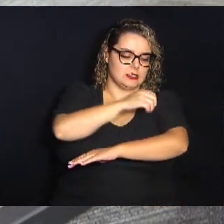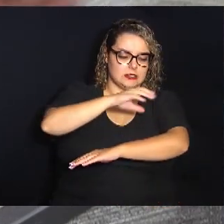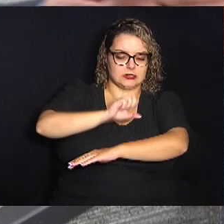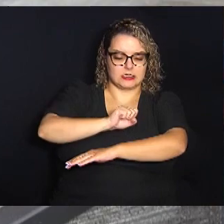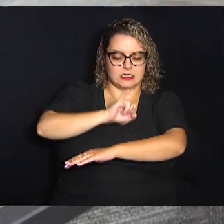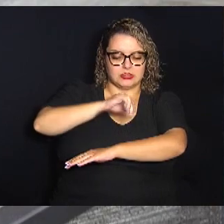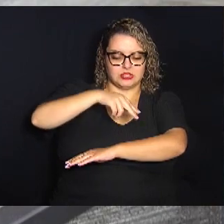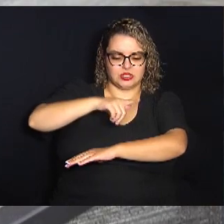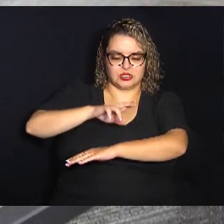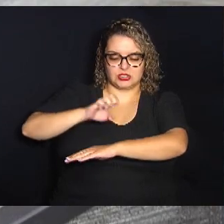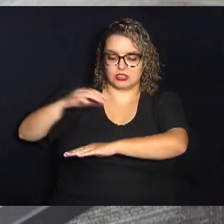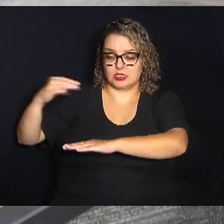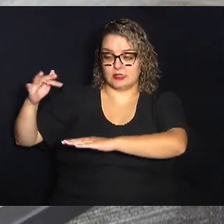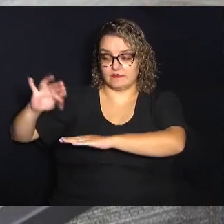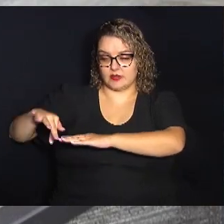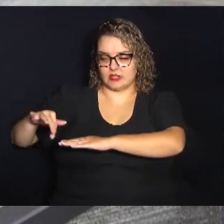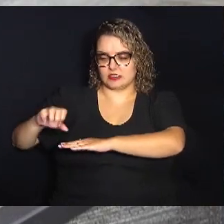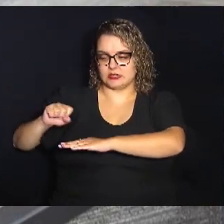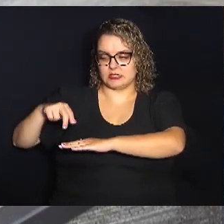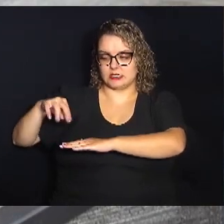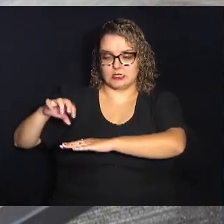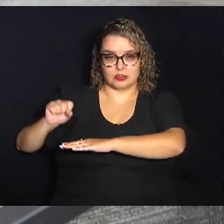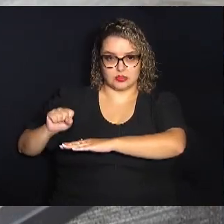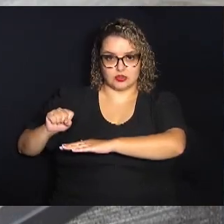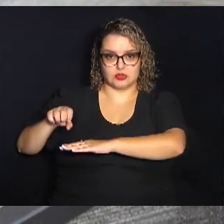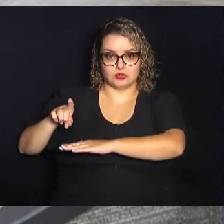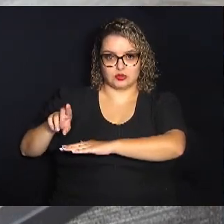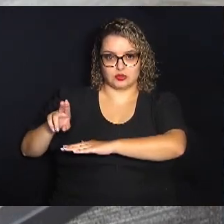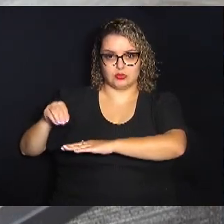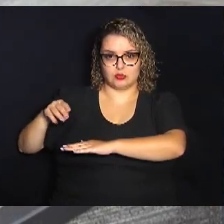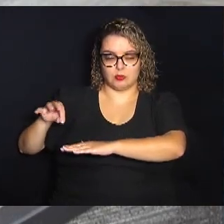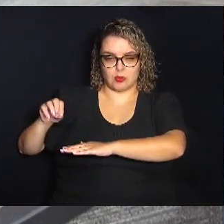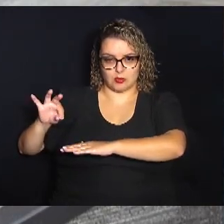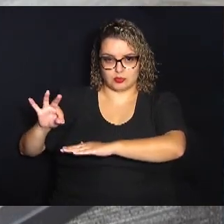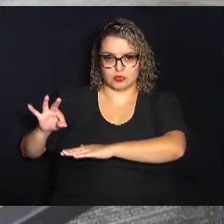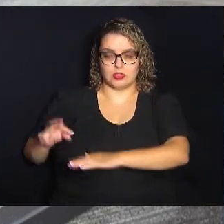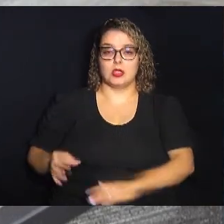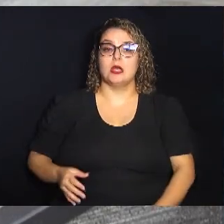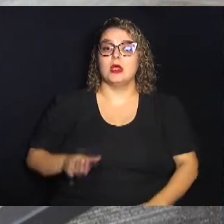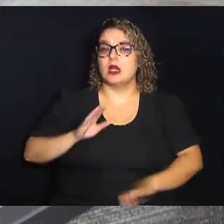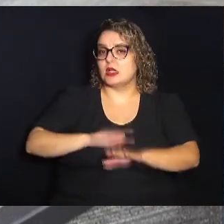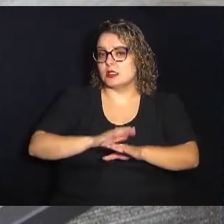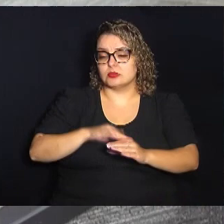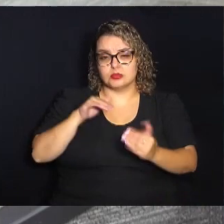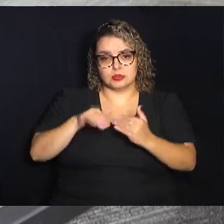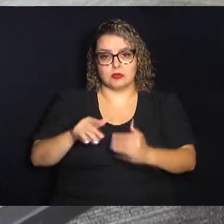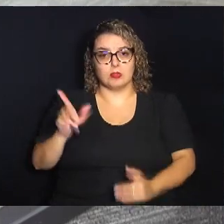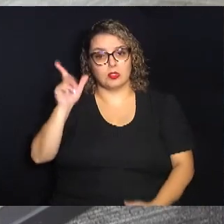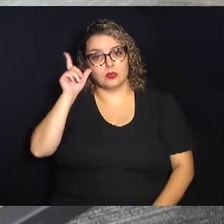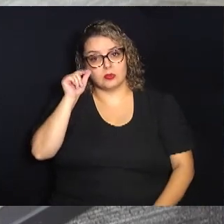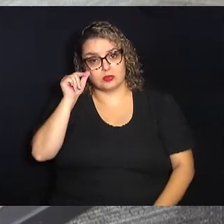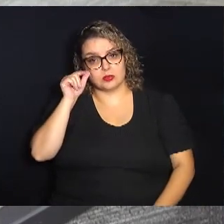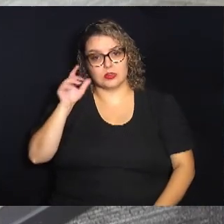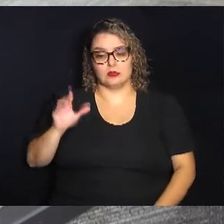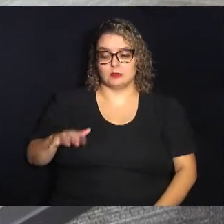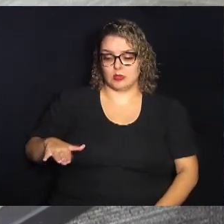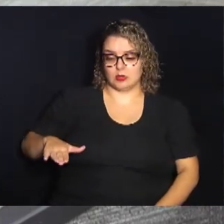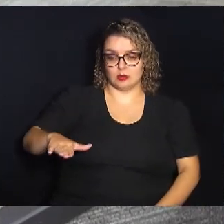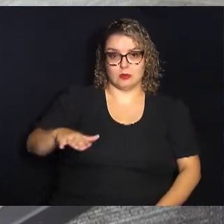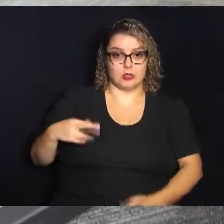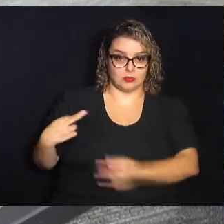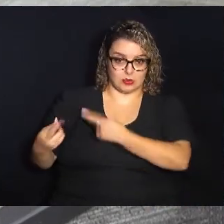Singer, termina na Santo Dumont. É muito grande e a ação dos veículos hoje, até para desafogar Santo Dumont,